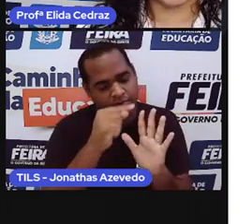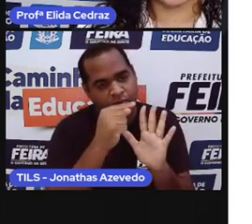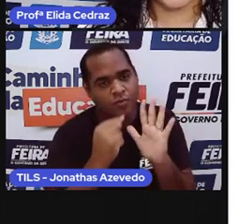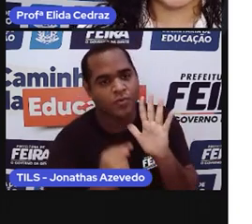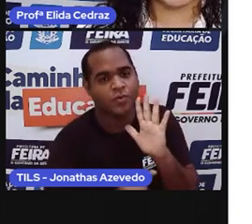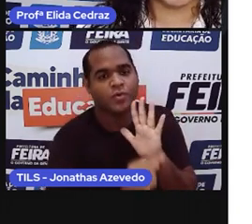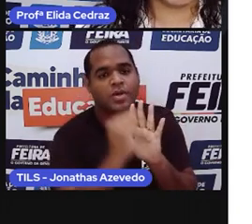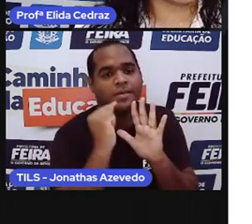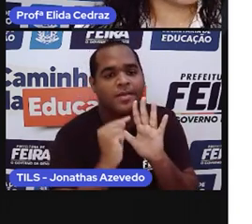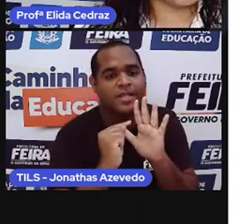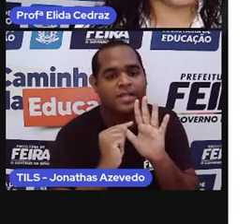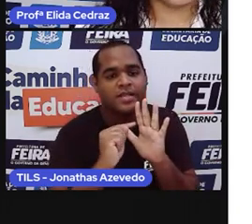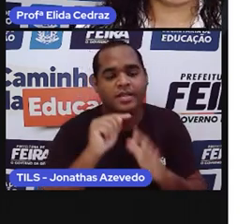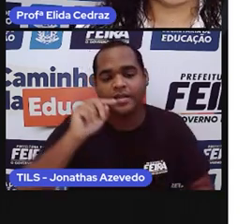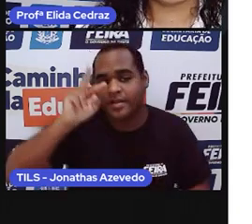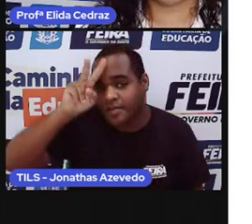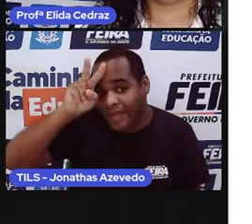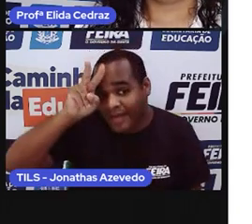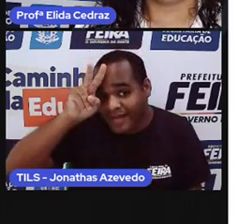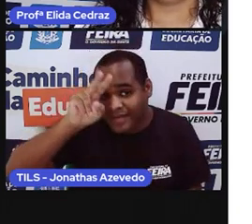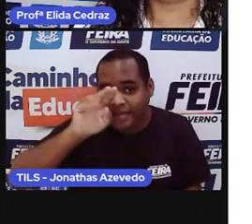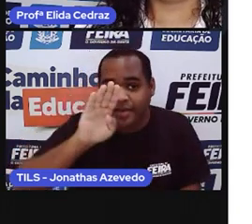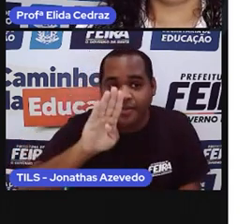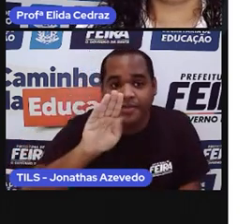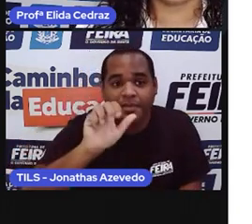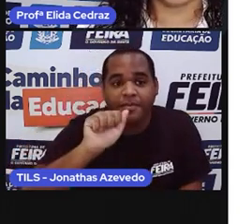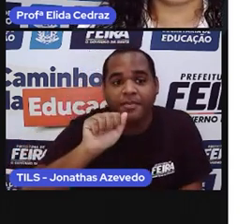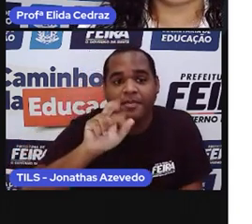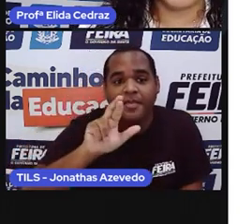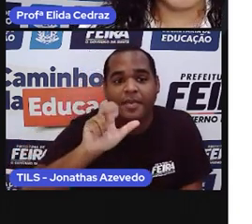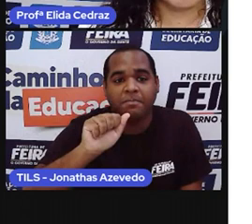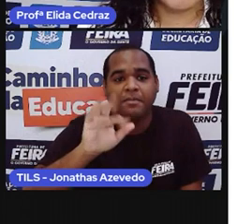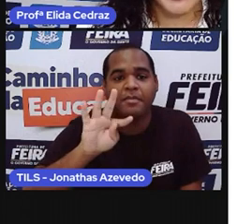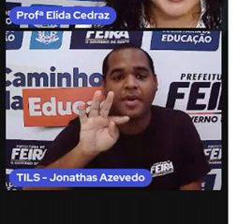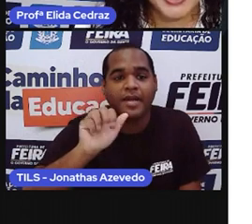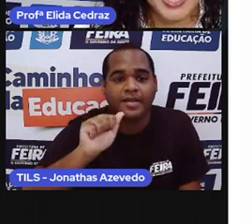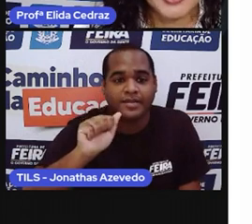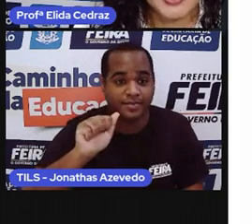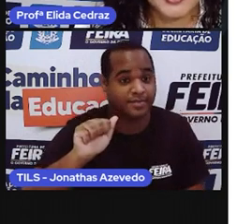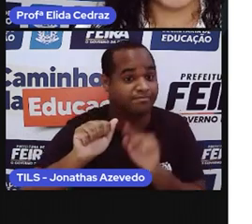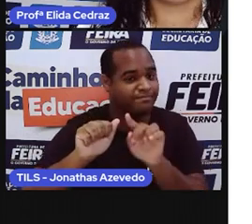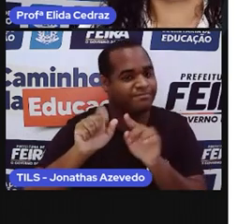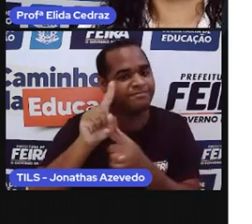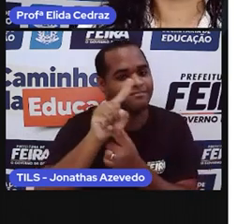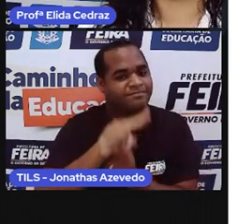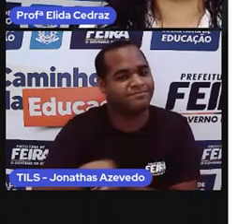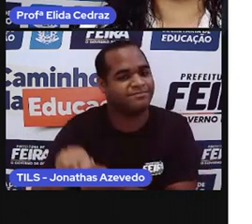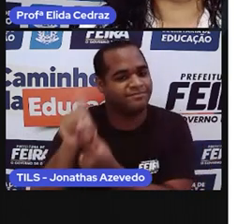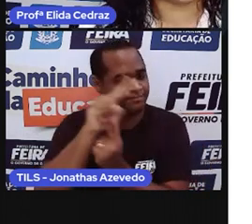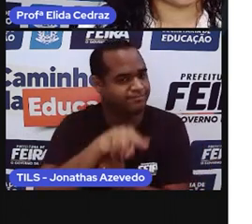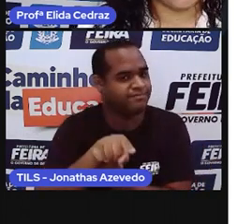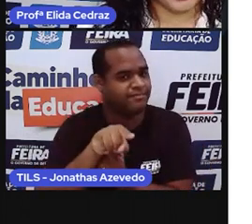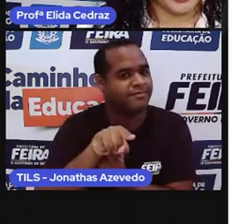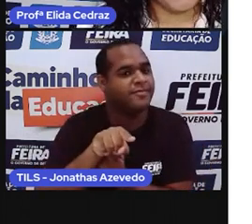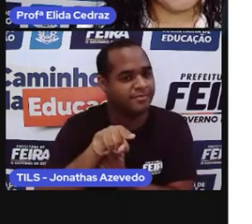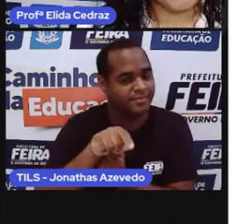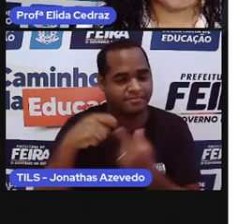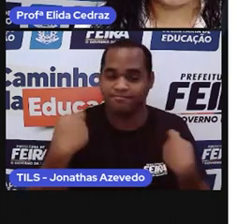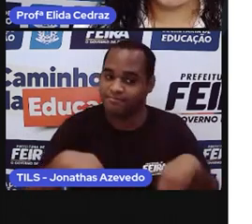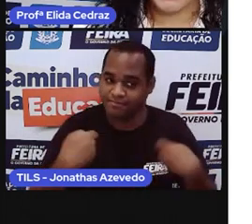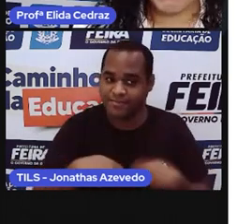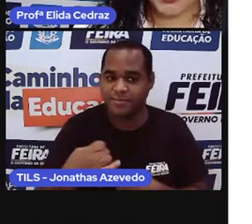palavra barata. Toda vez que você encontrar a palavra barata, você vai